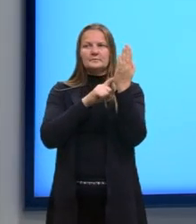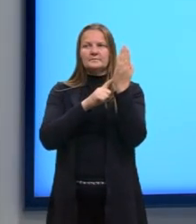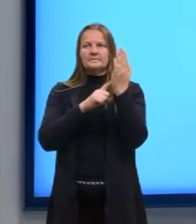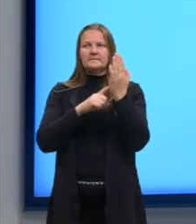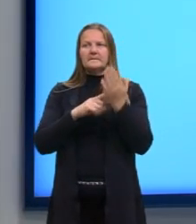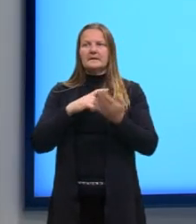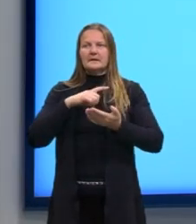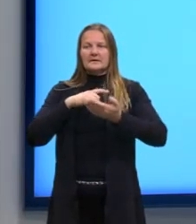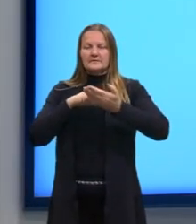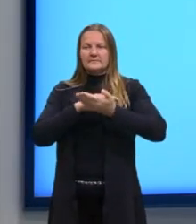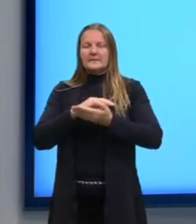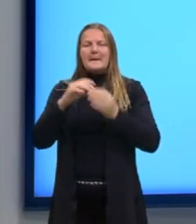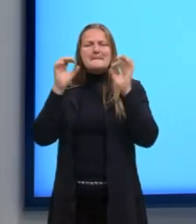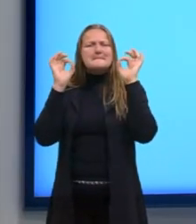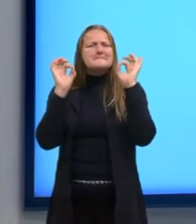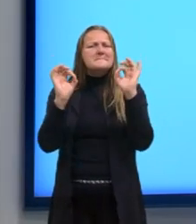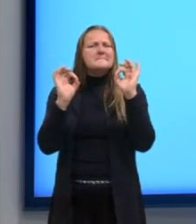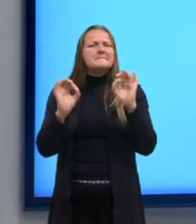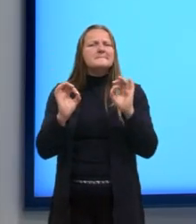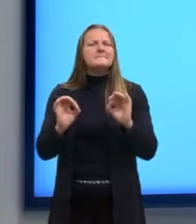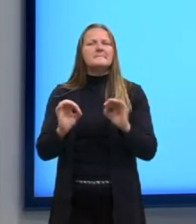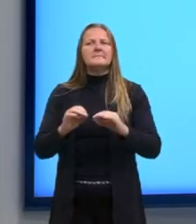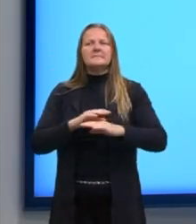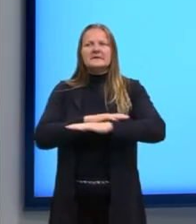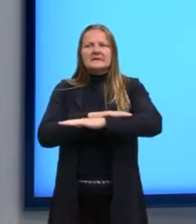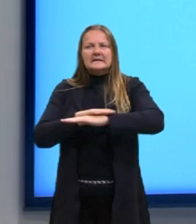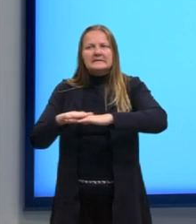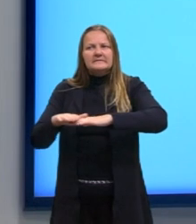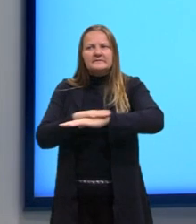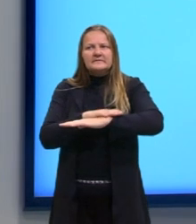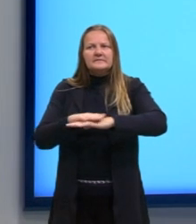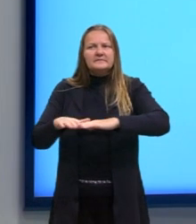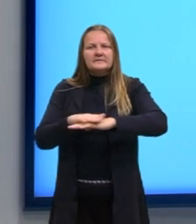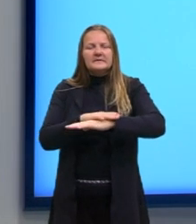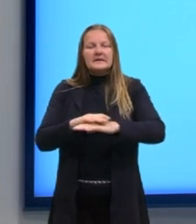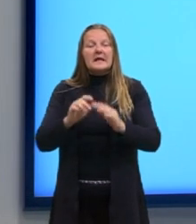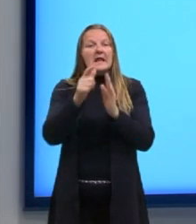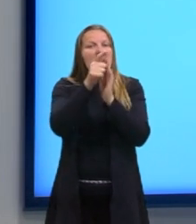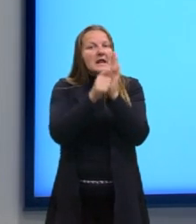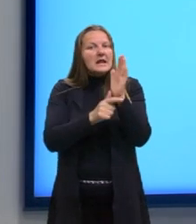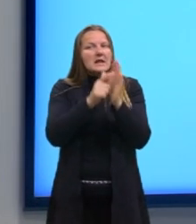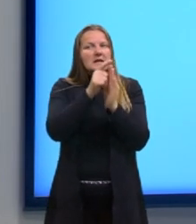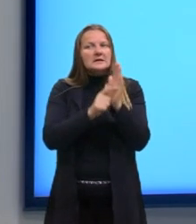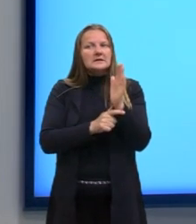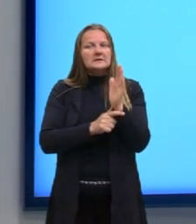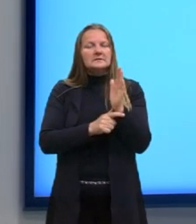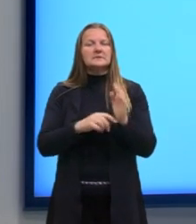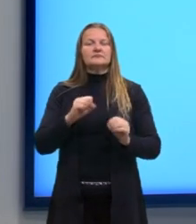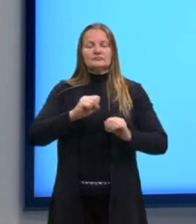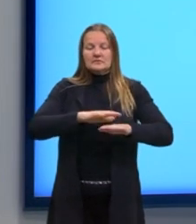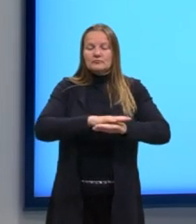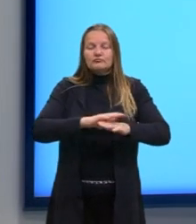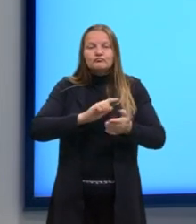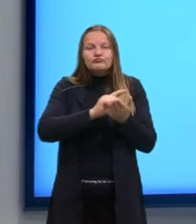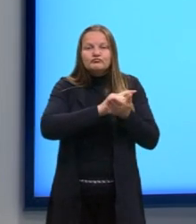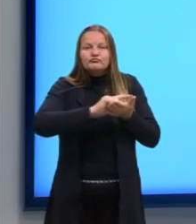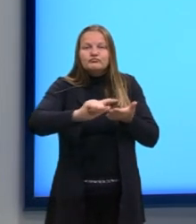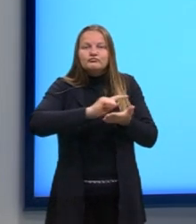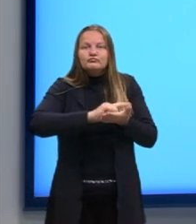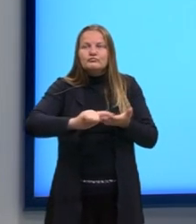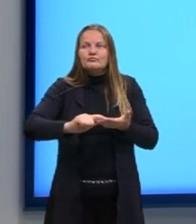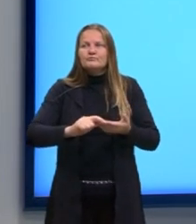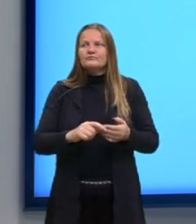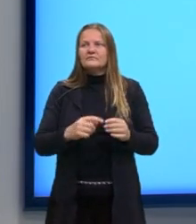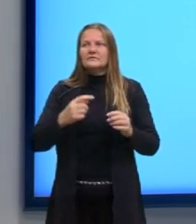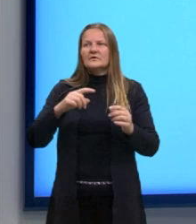aquela reflexão perfeitinha né com os ângulos ele precisa ser uma superfície lisa se ele não tiver essa superfície lisa né ele